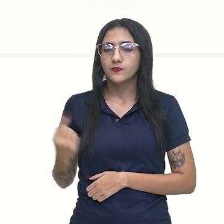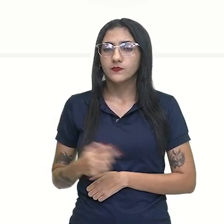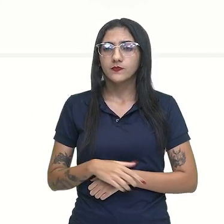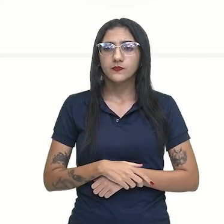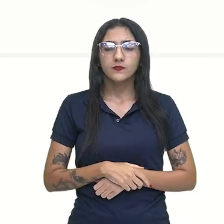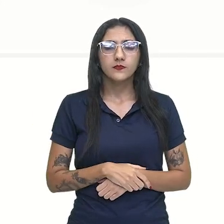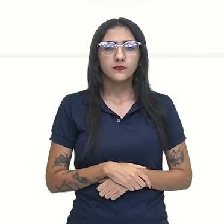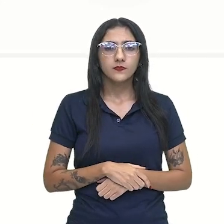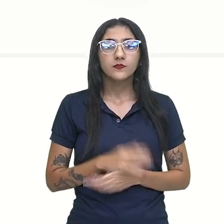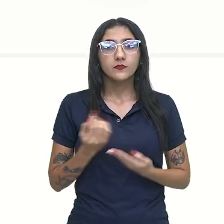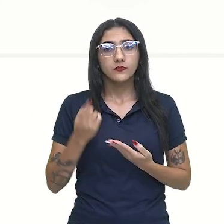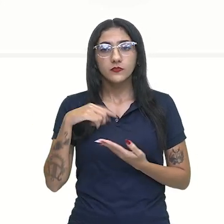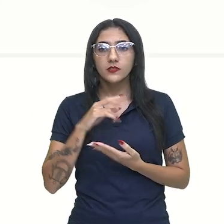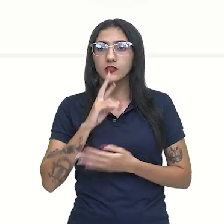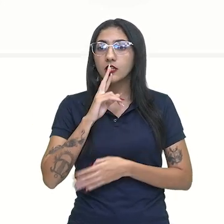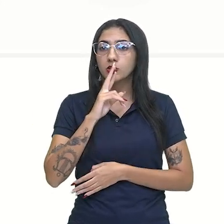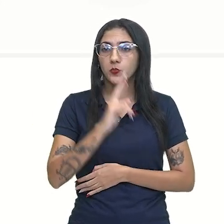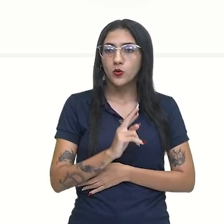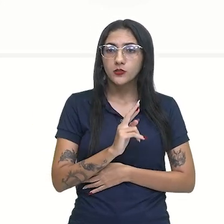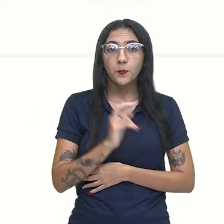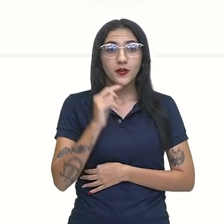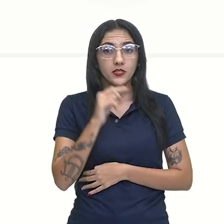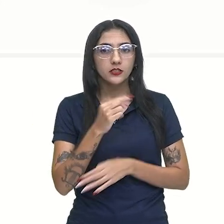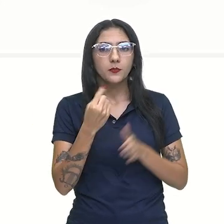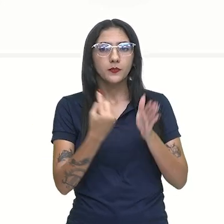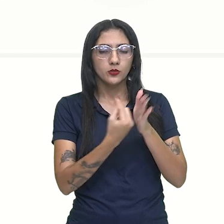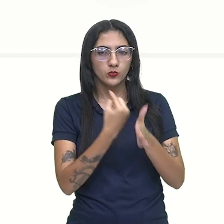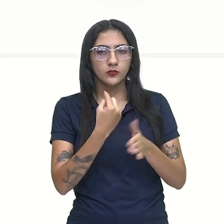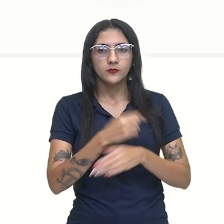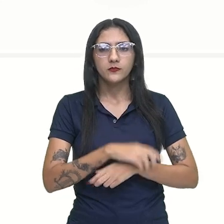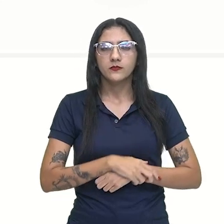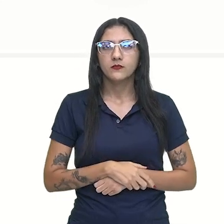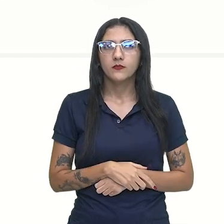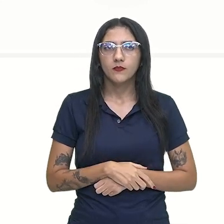vai ser, então, a nossa resposta para essa pergunta, tá?